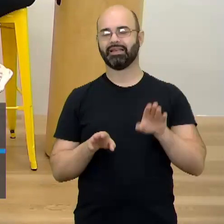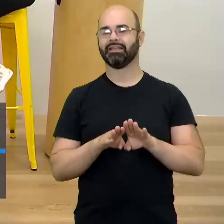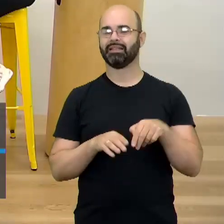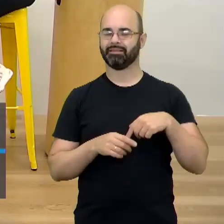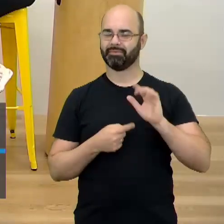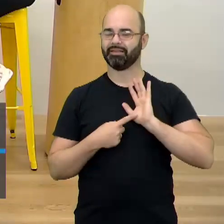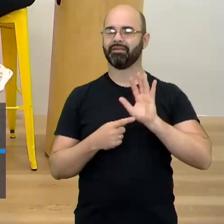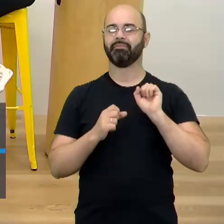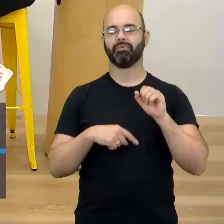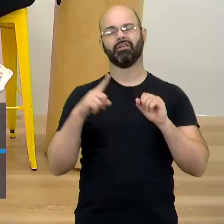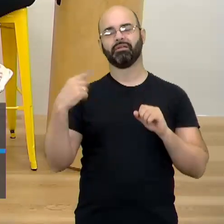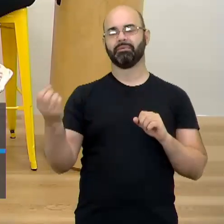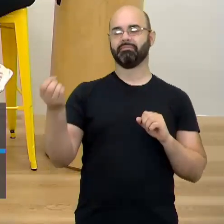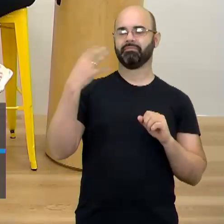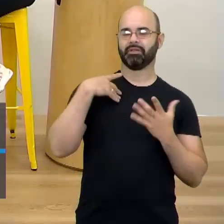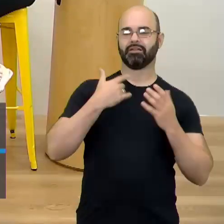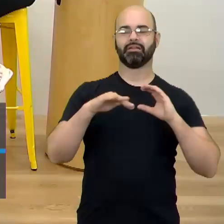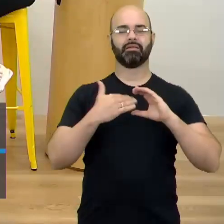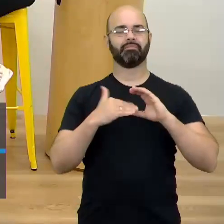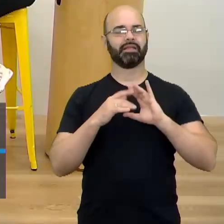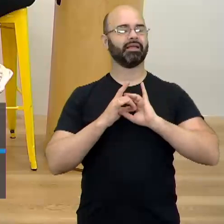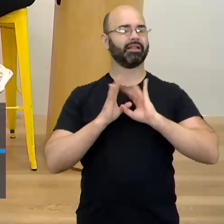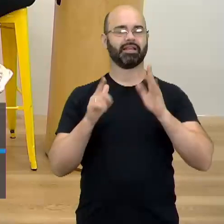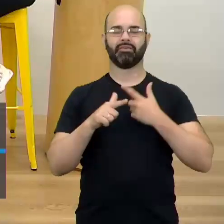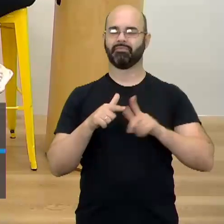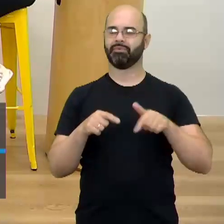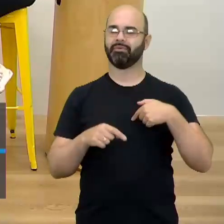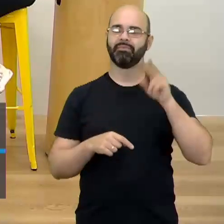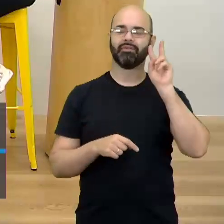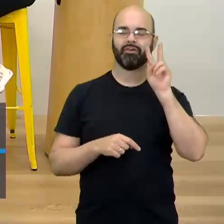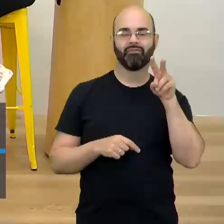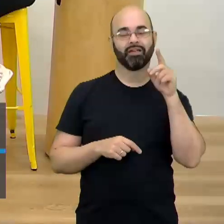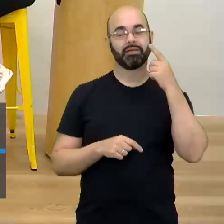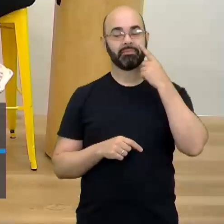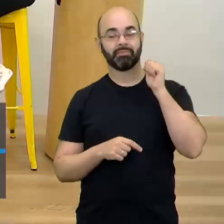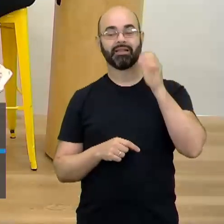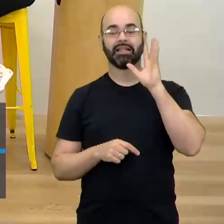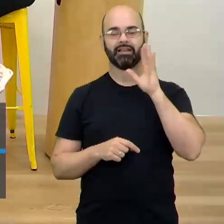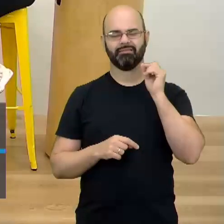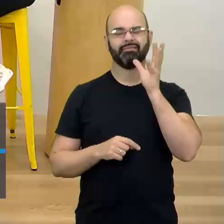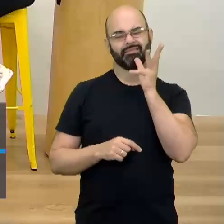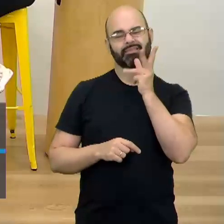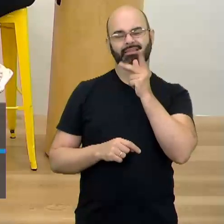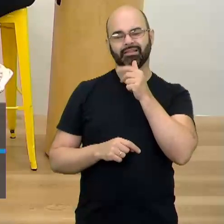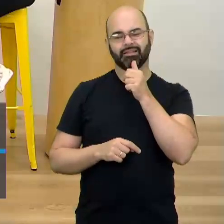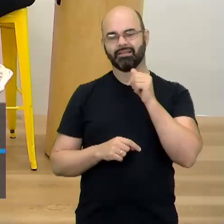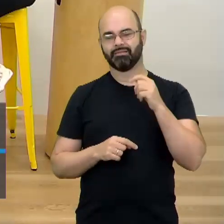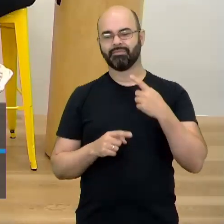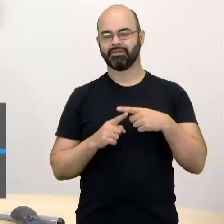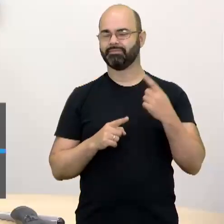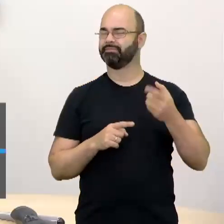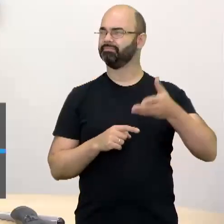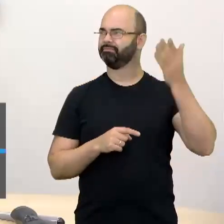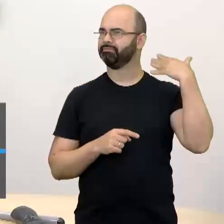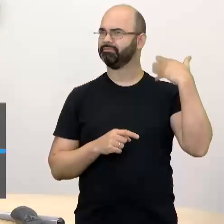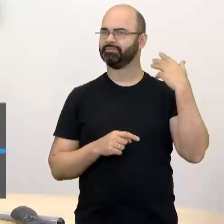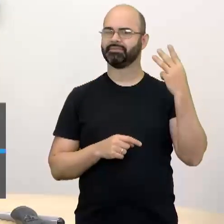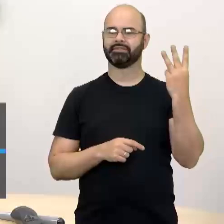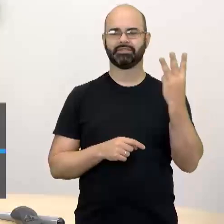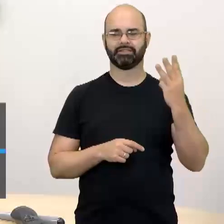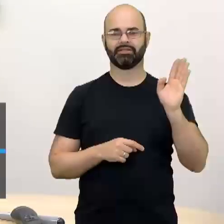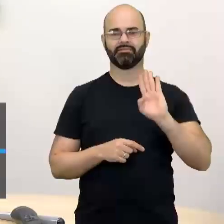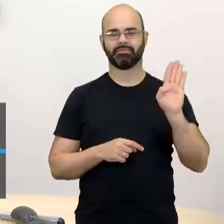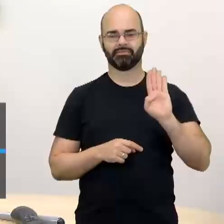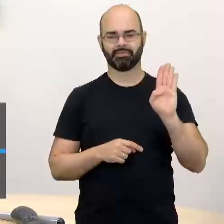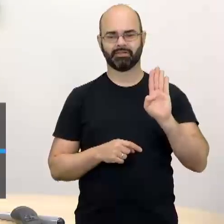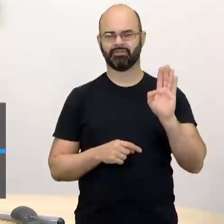Depois ela manda para mim, ou por e-mail, não tem problema. A gente vê, analisa, demora um pouquinho, se essa aula aconteceu no 3º